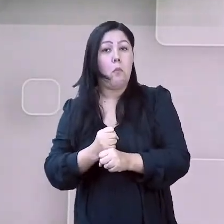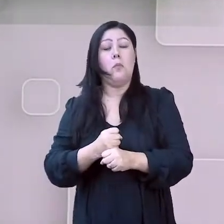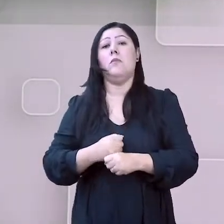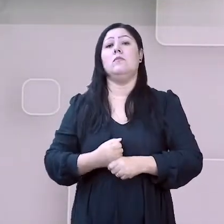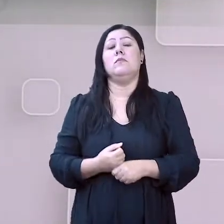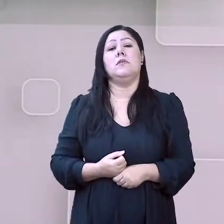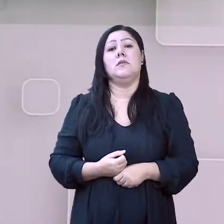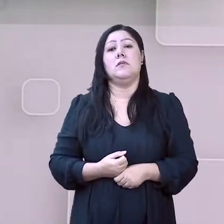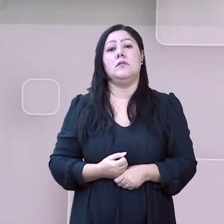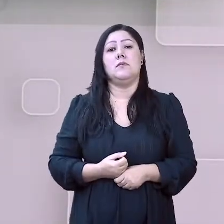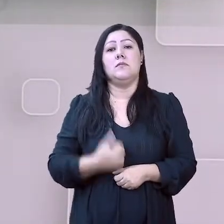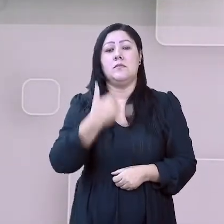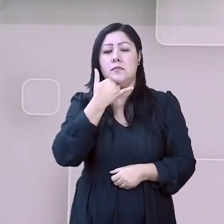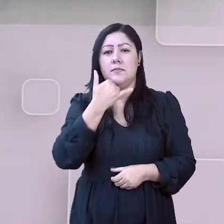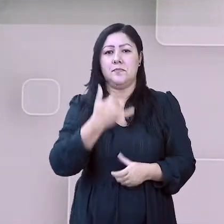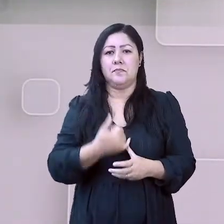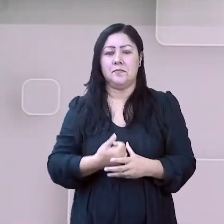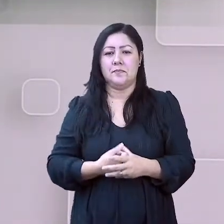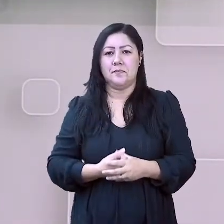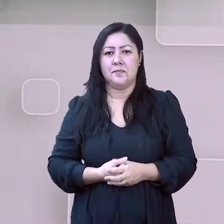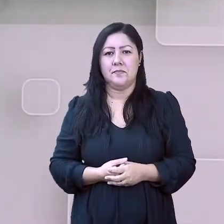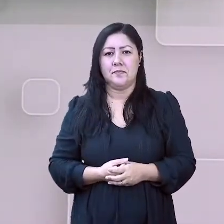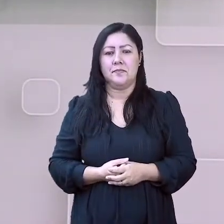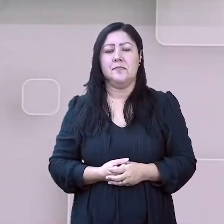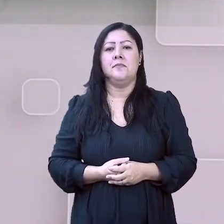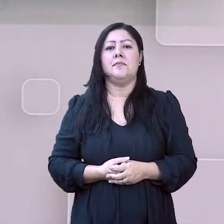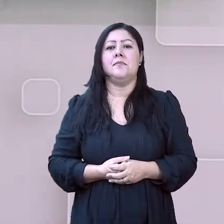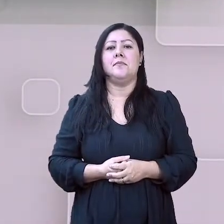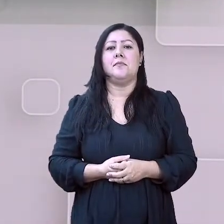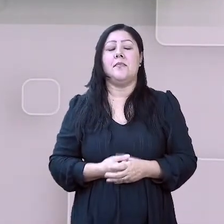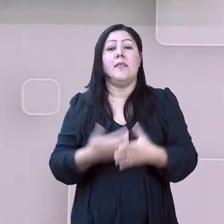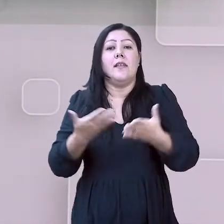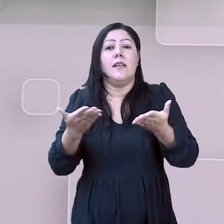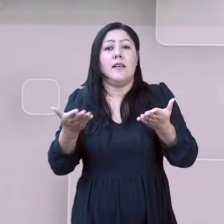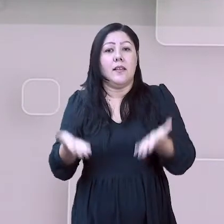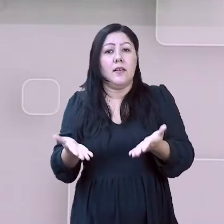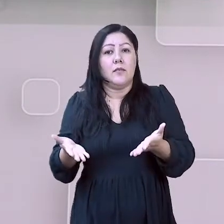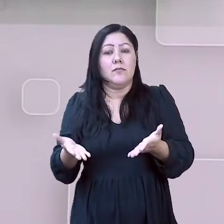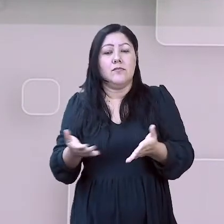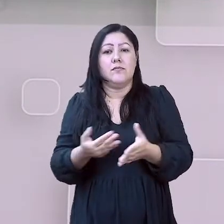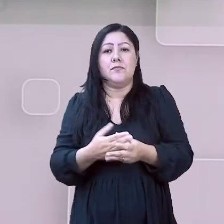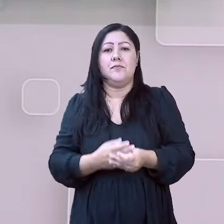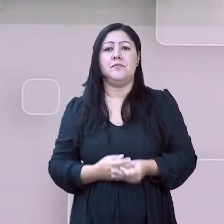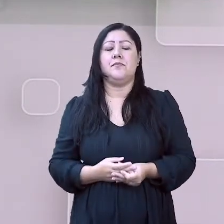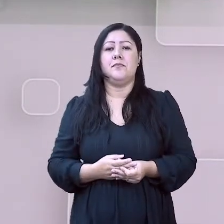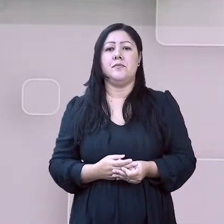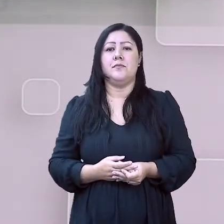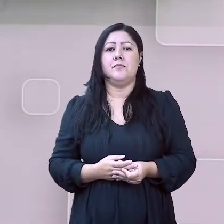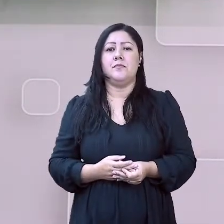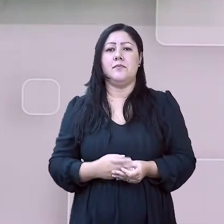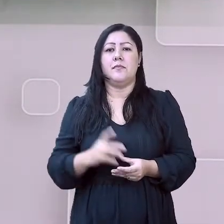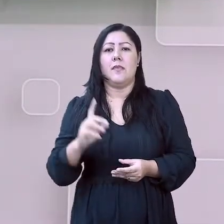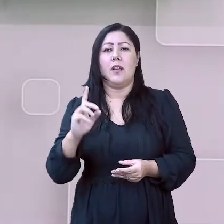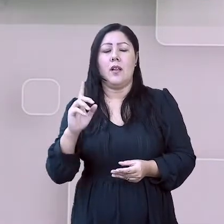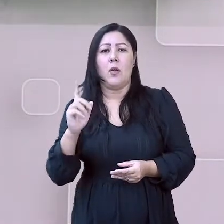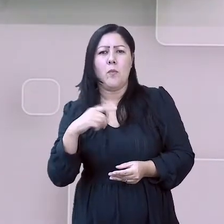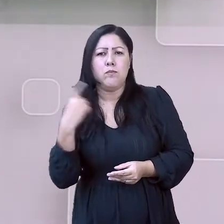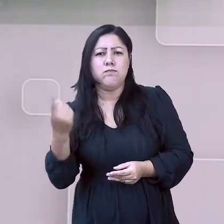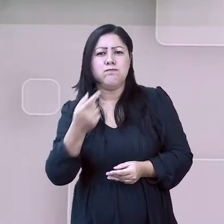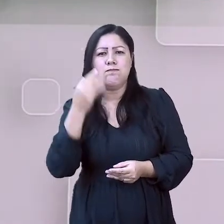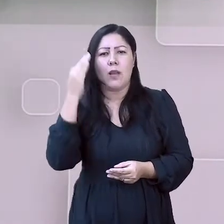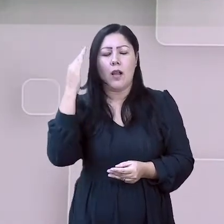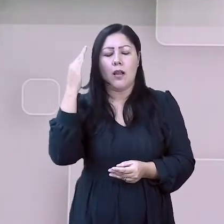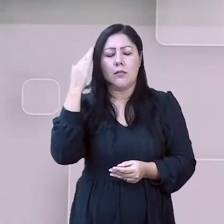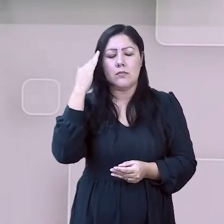desculpa, estou escorregando aqui. Então, o que acontece? Nós precisamos saber que quando